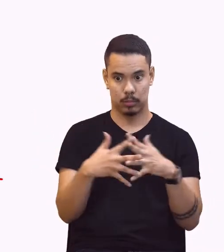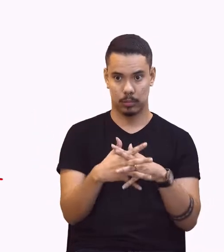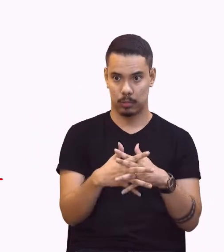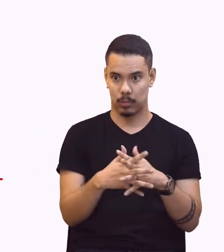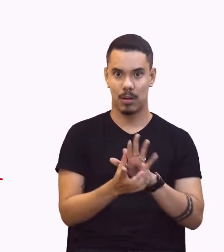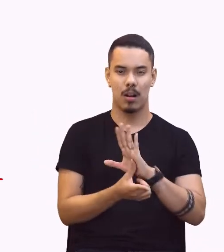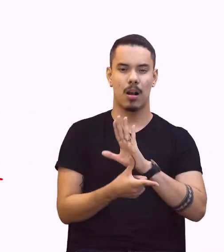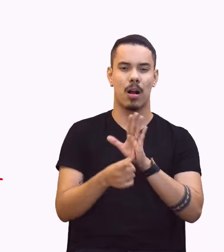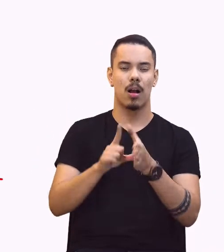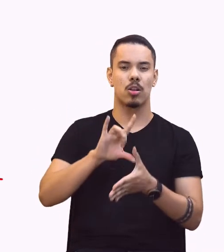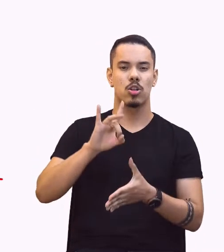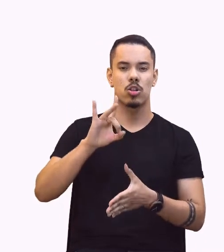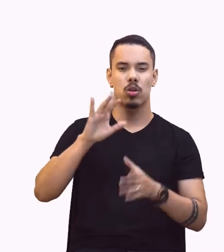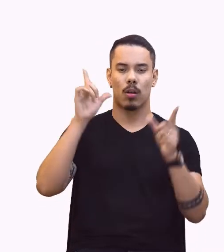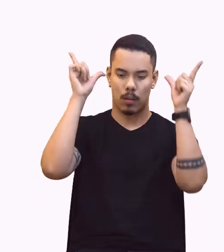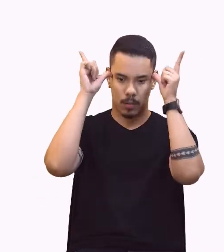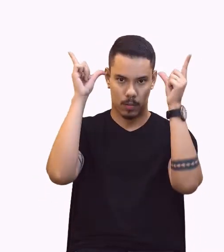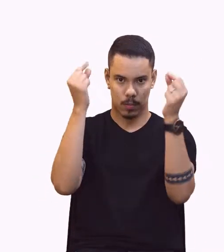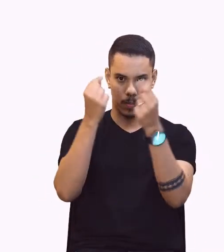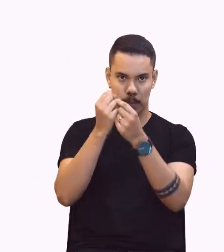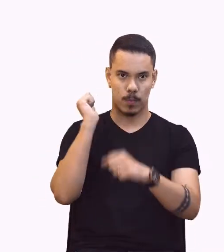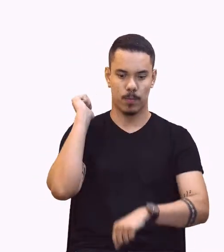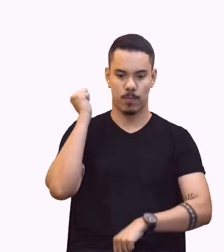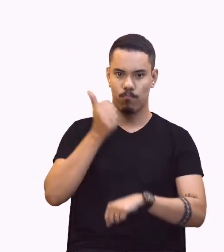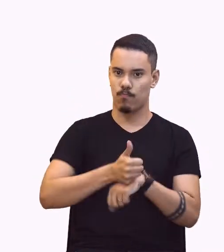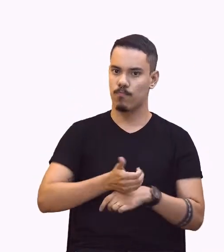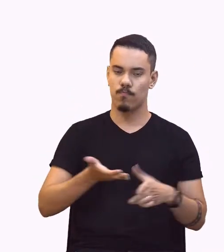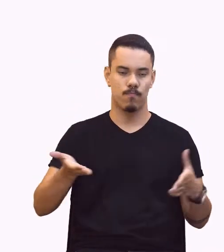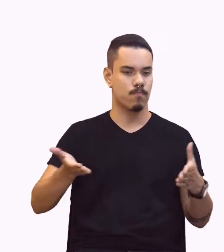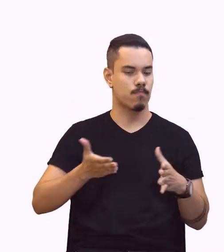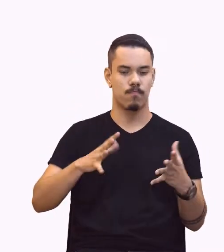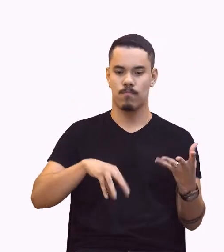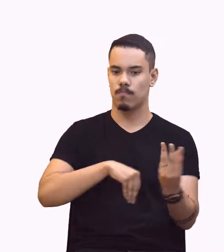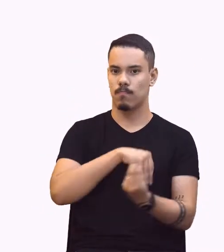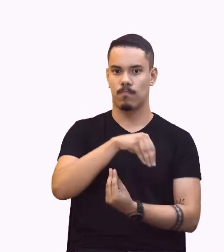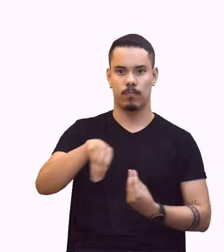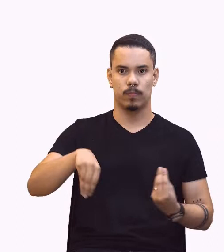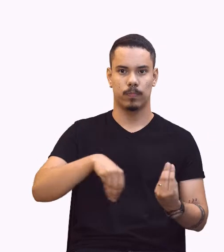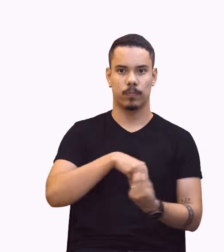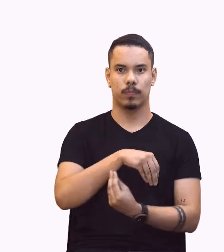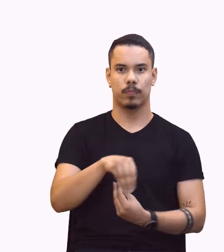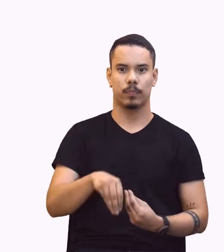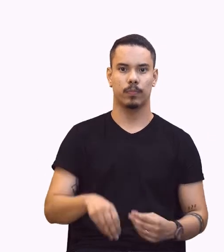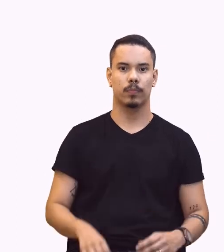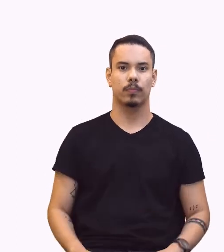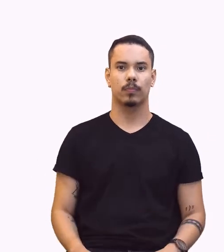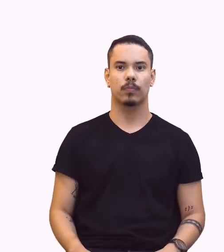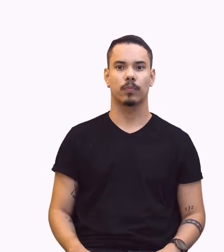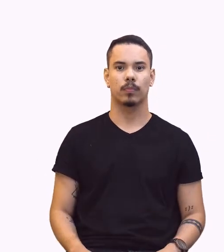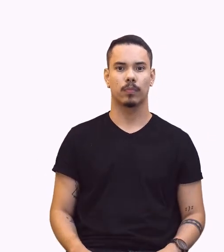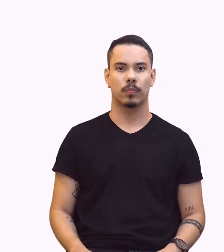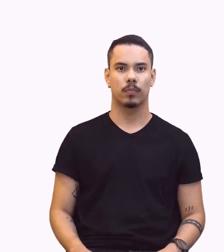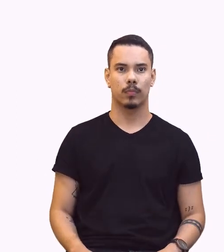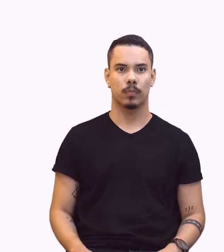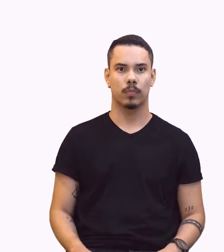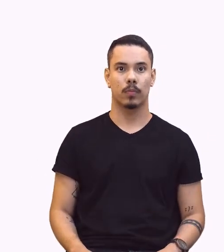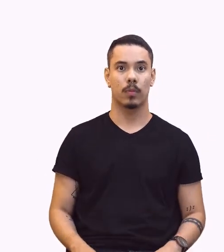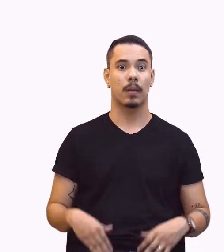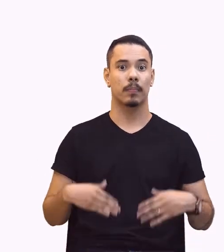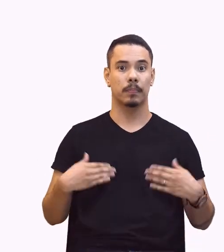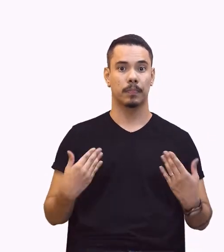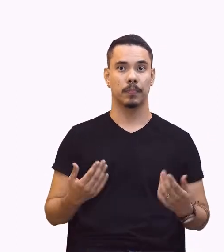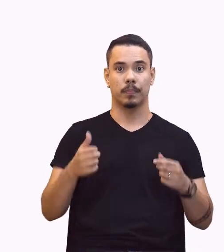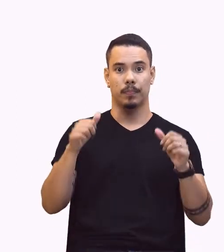eram diversas línguas. A partir de então, deuses